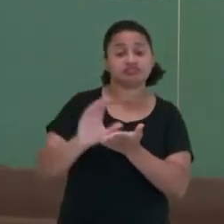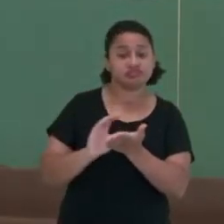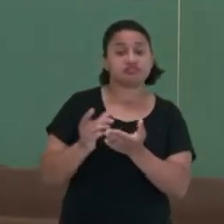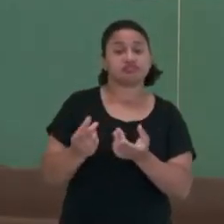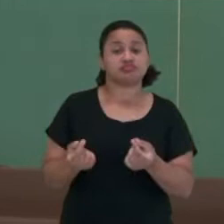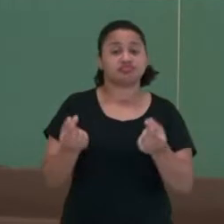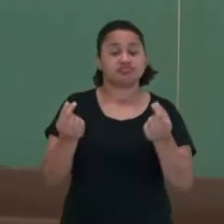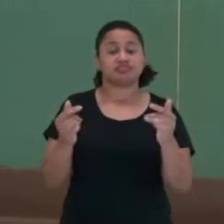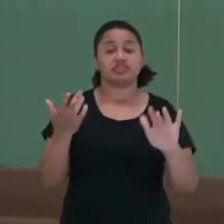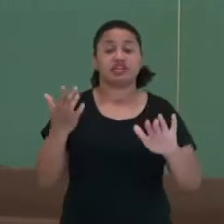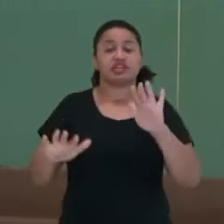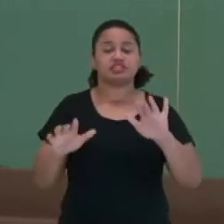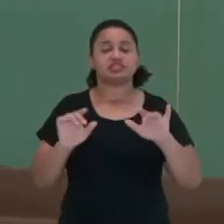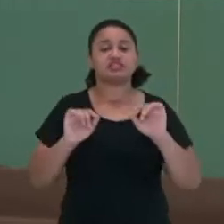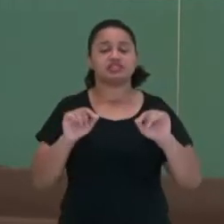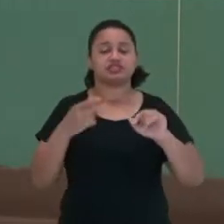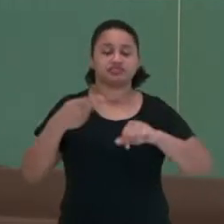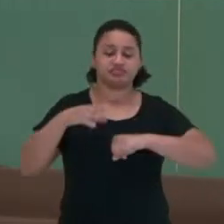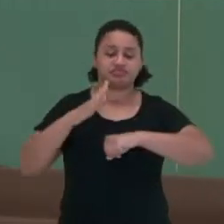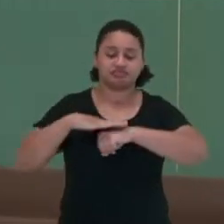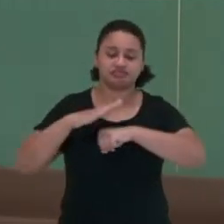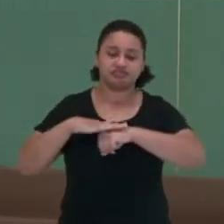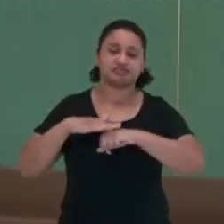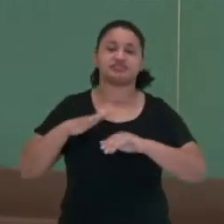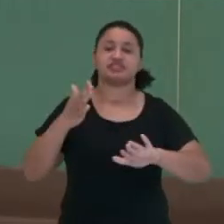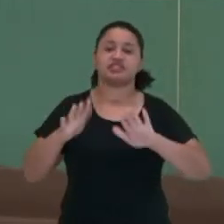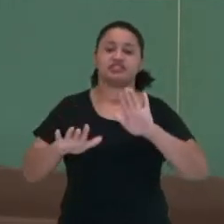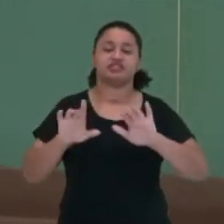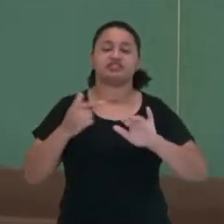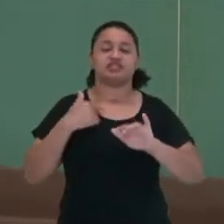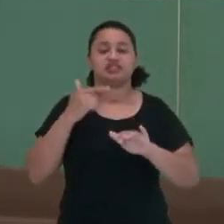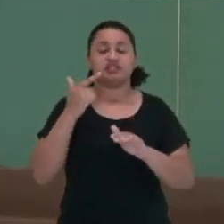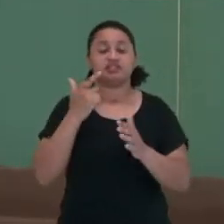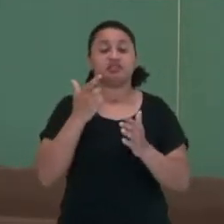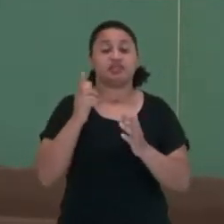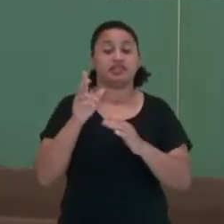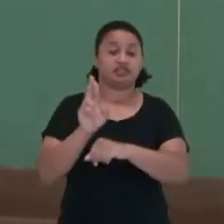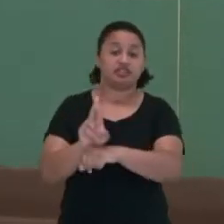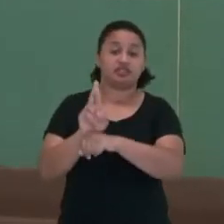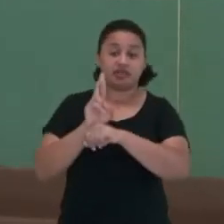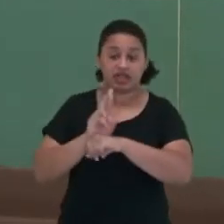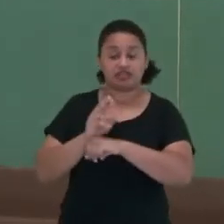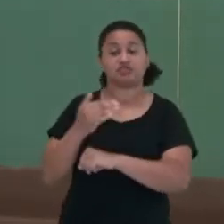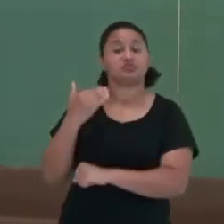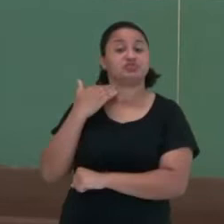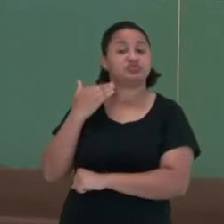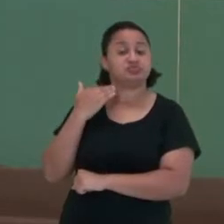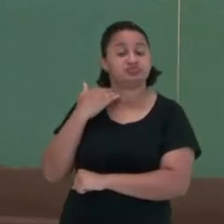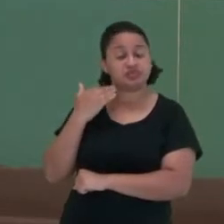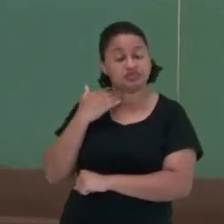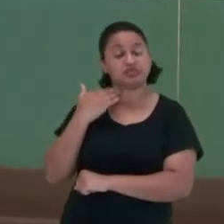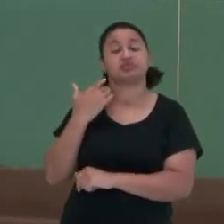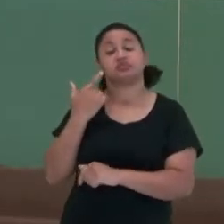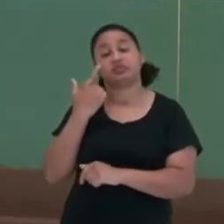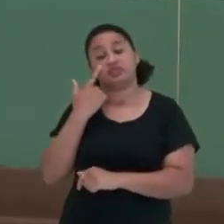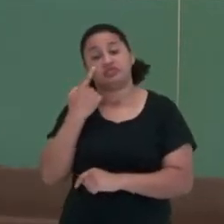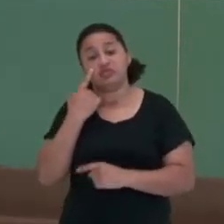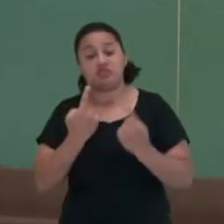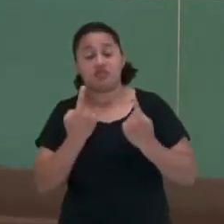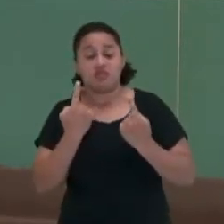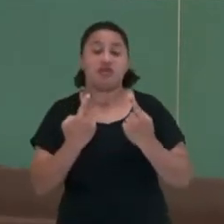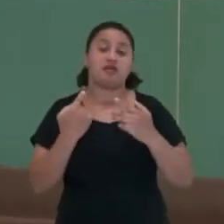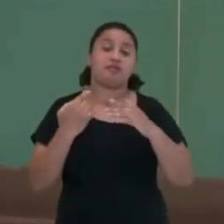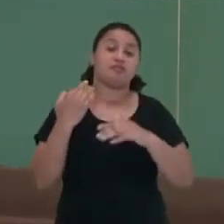Às vezes é recursos próprios, às vezes ele vai fazer financiamento em bancos, ele precisa ver qual banco que ele vai